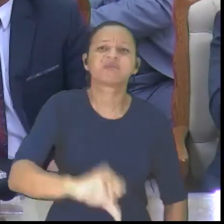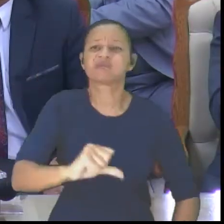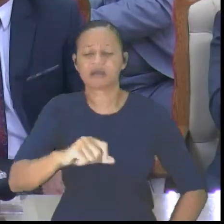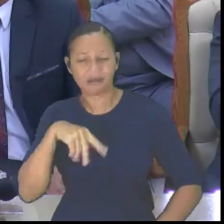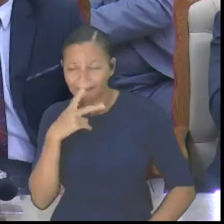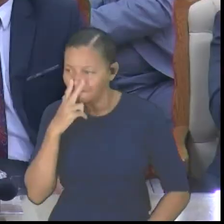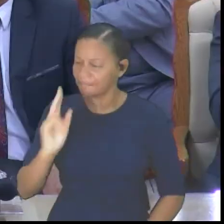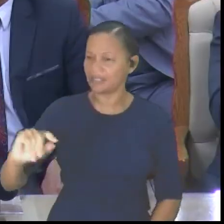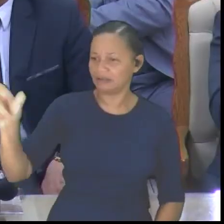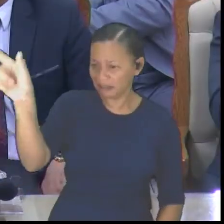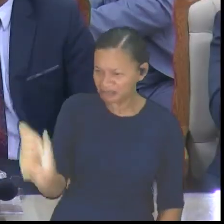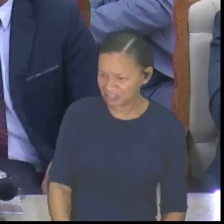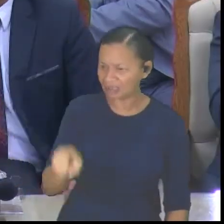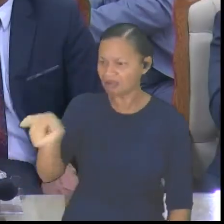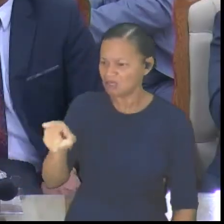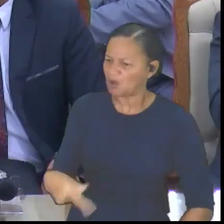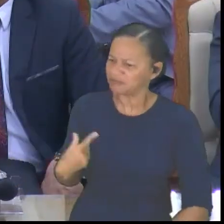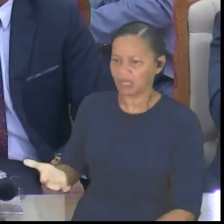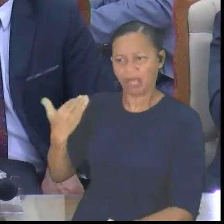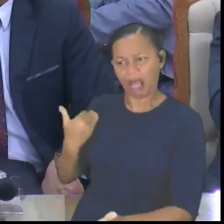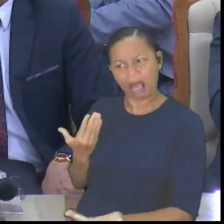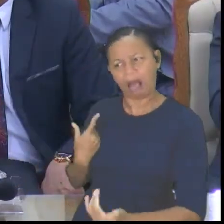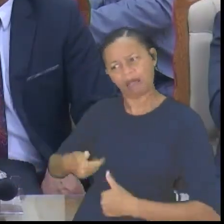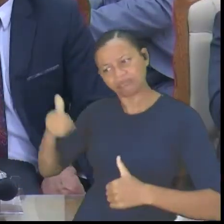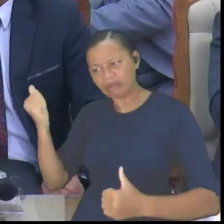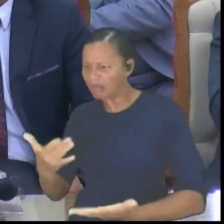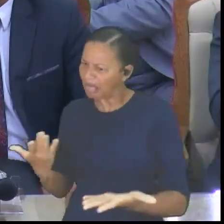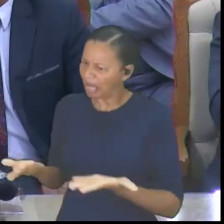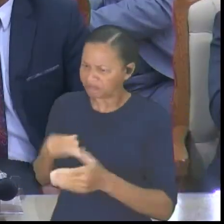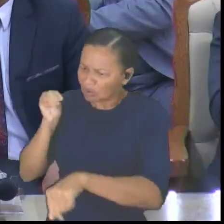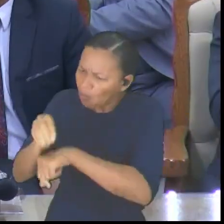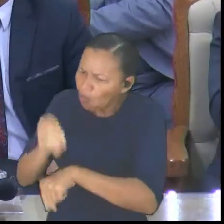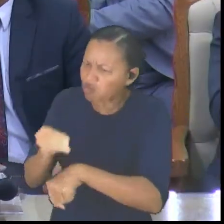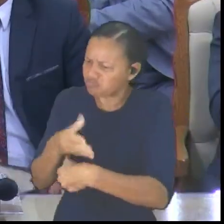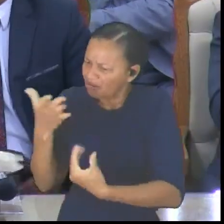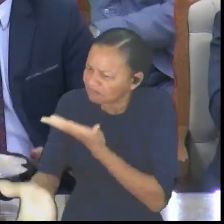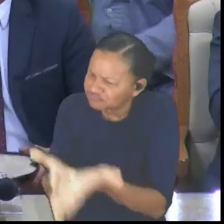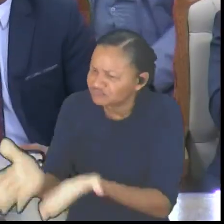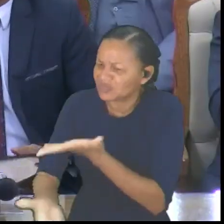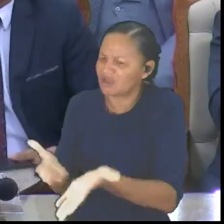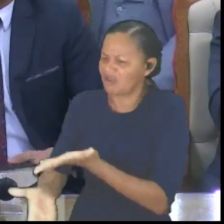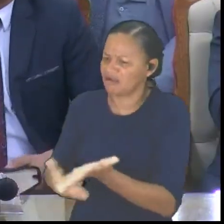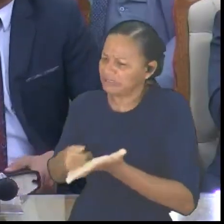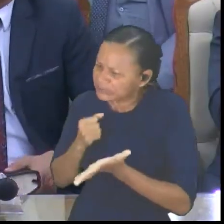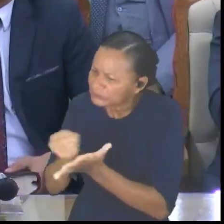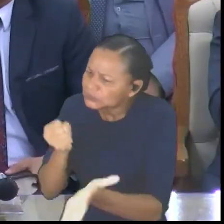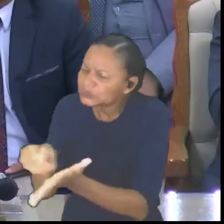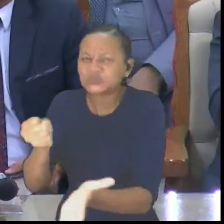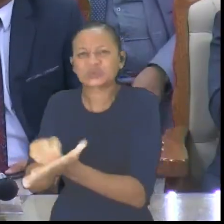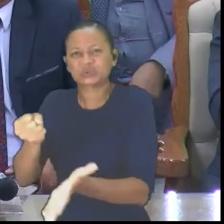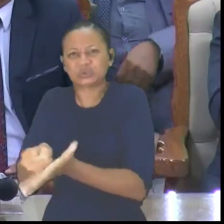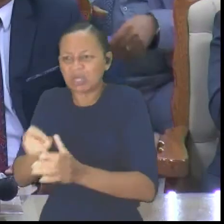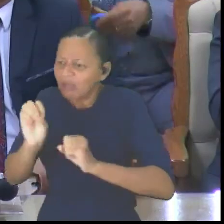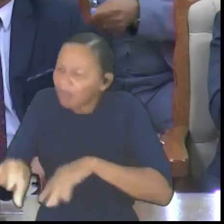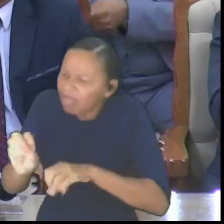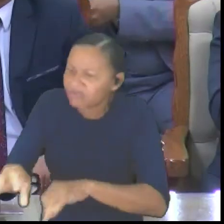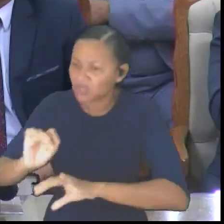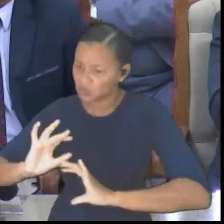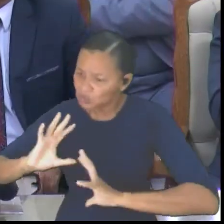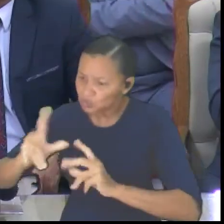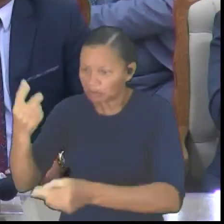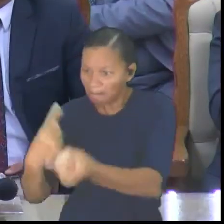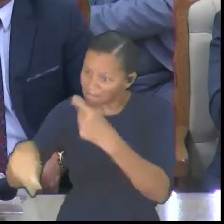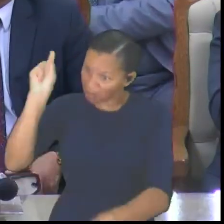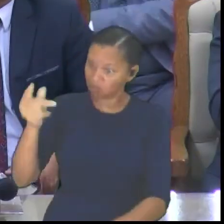virá de alguém que você cuidou, que você tratou, que você ensinou. E tudo que você